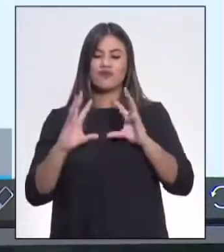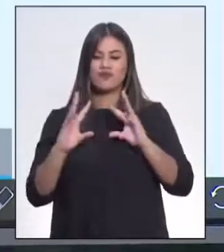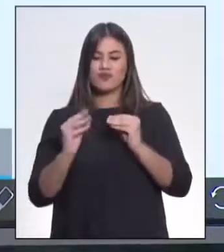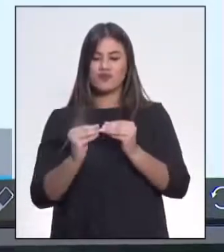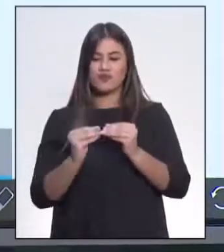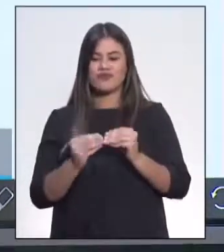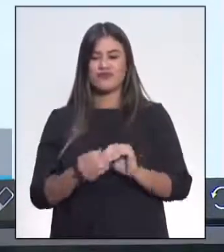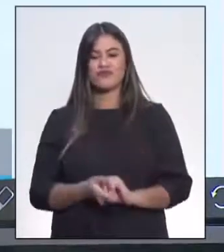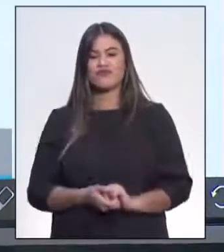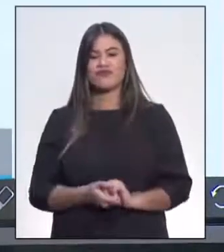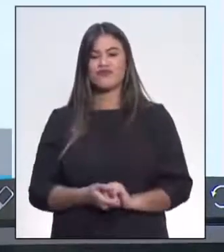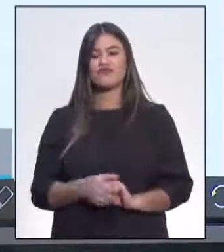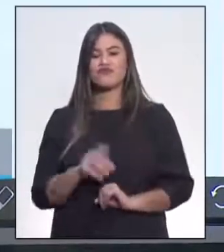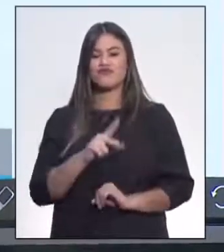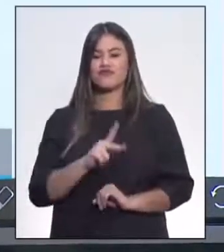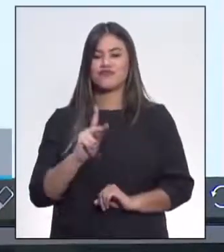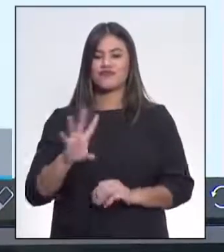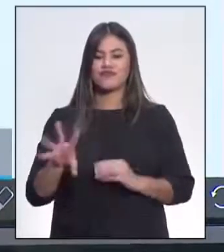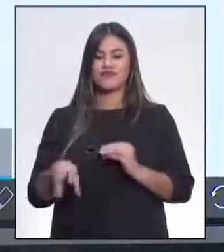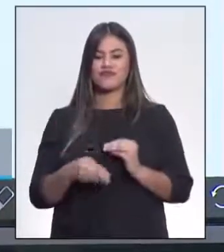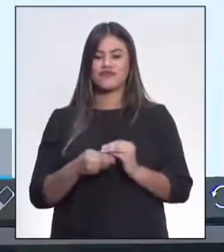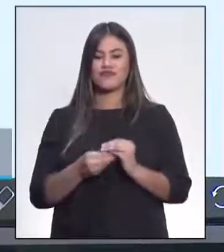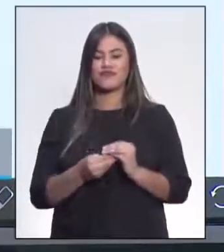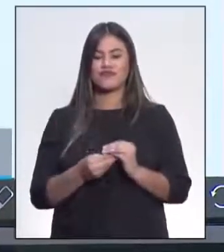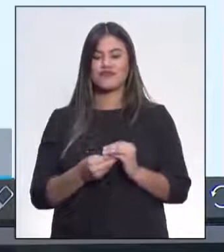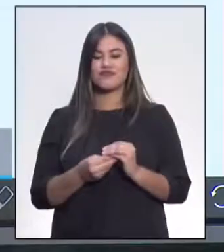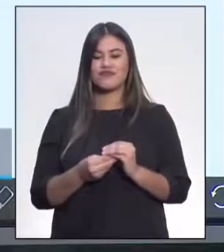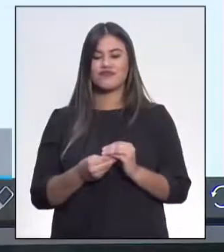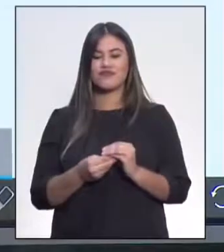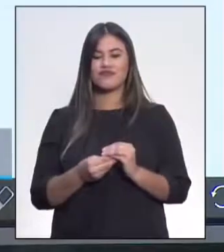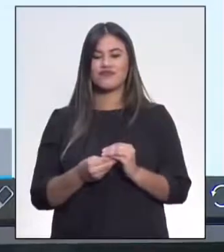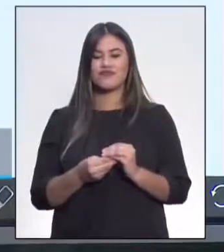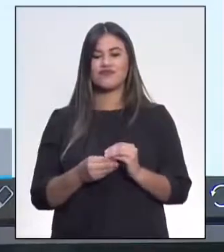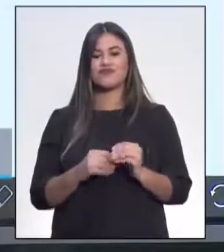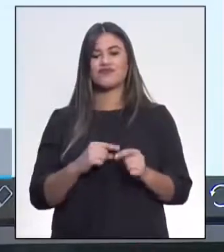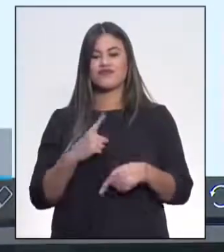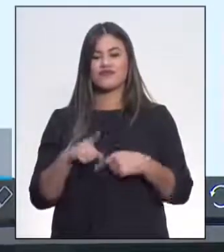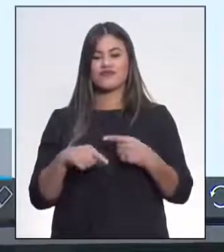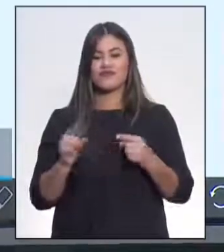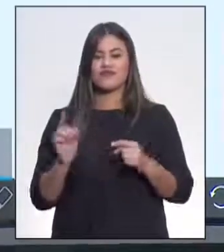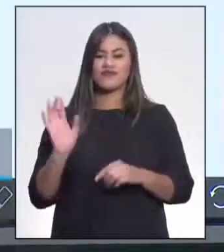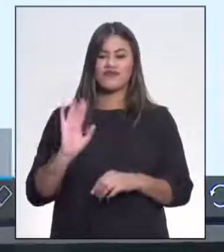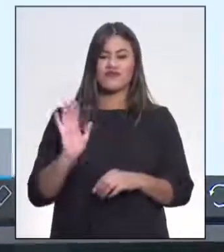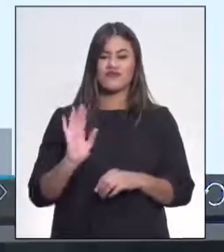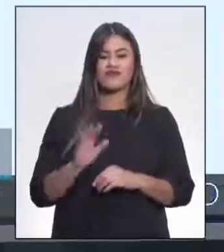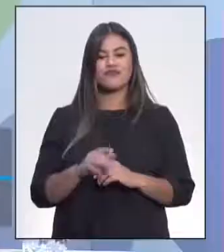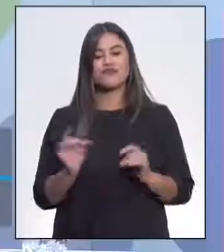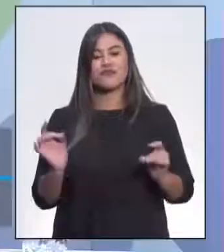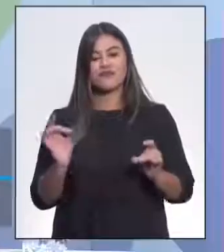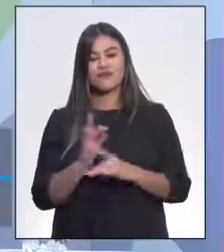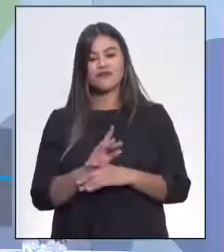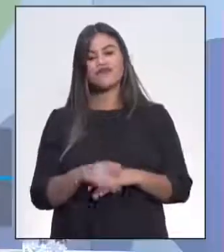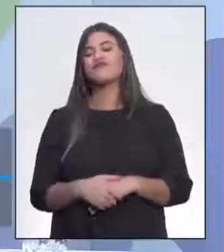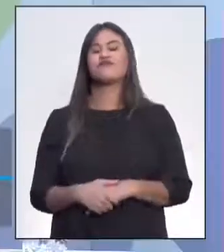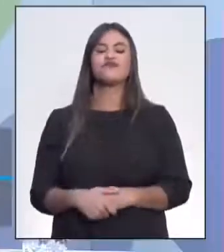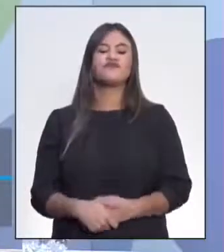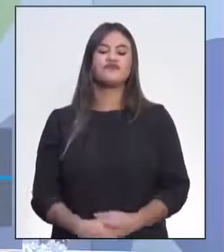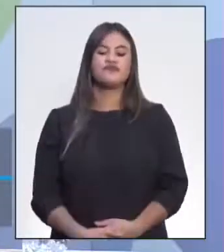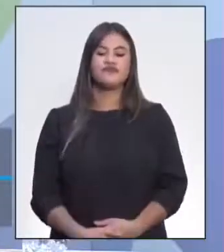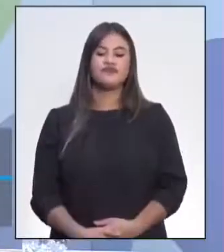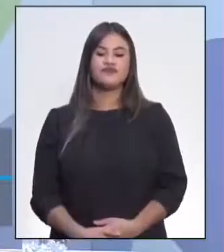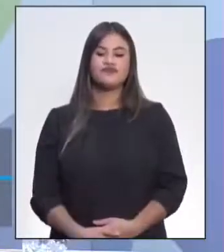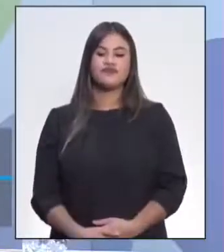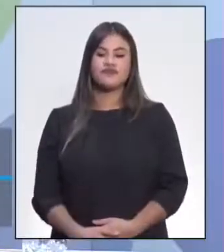turma? A professora Márcia vai complementar sobre a dança dos leões chineses e a gente já vai encerrar nossa aula. Olha só, gente,